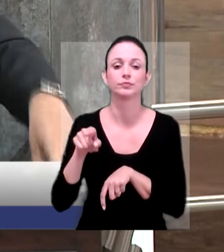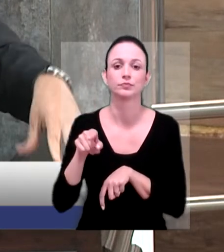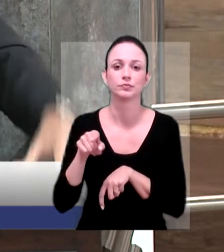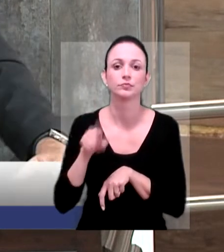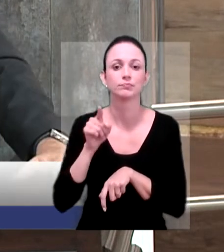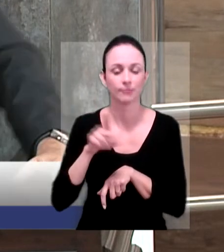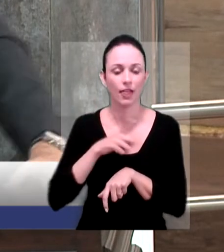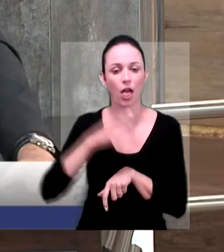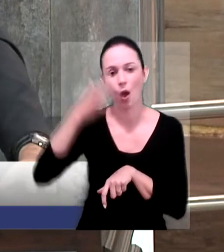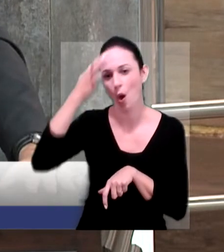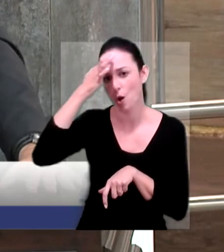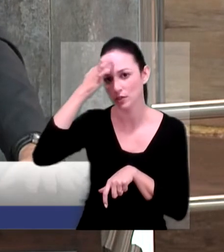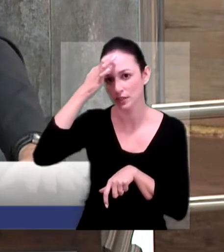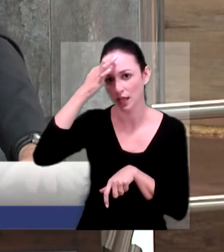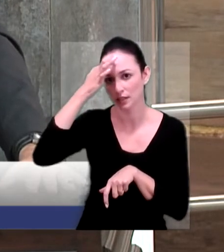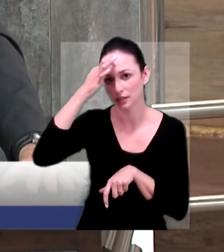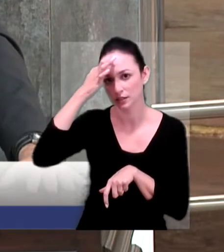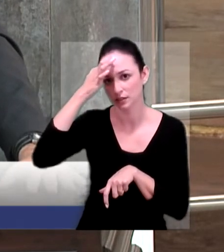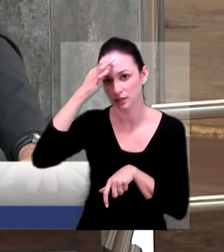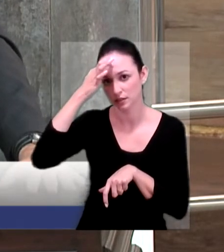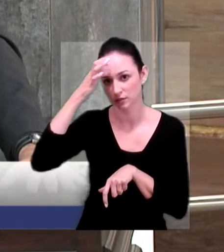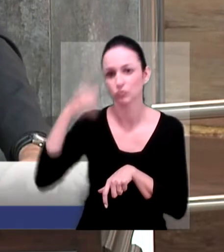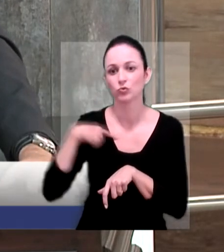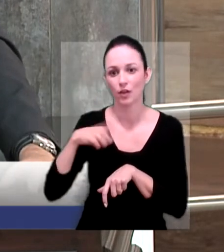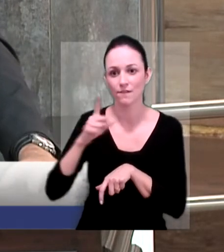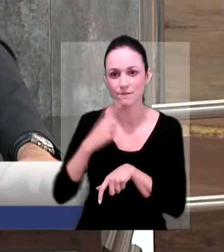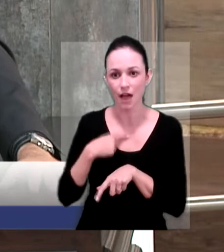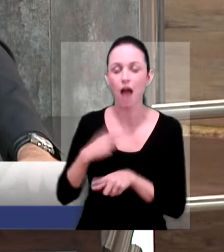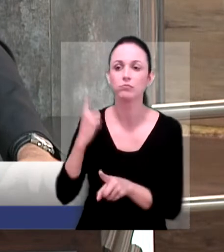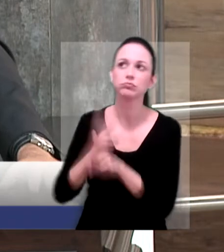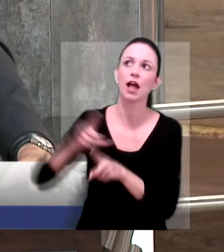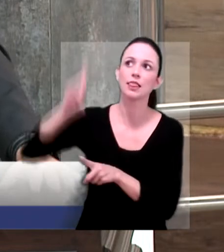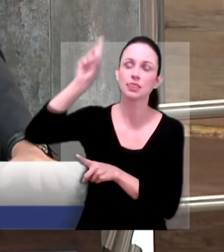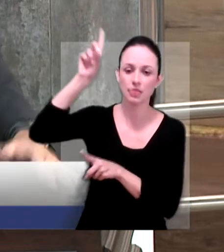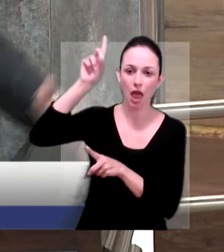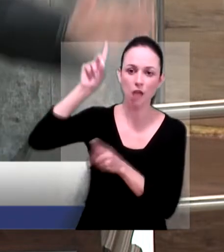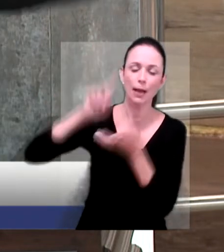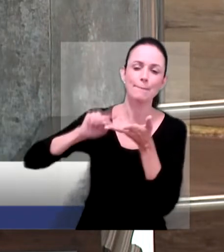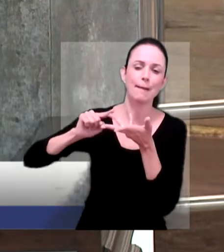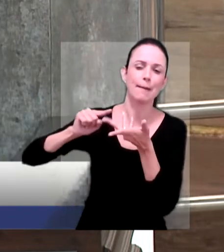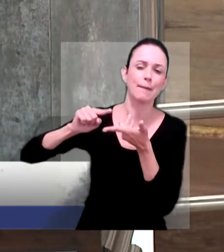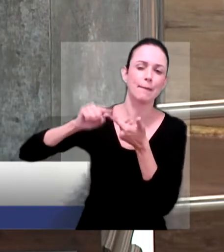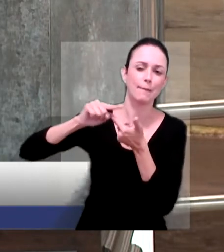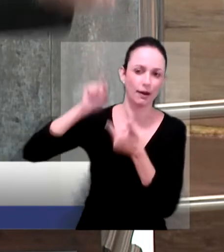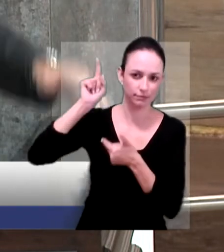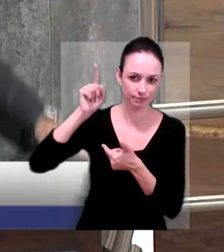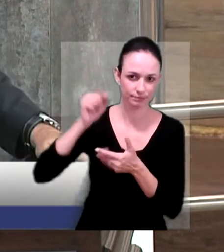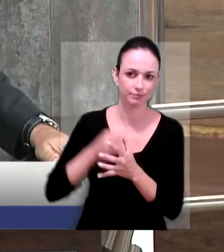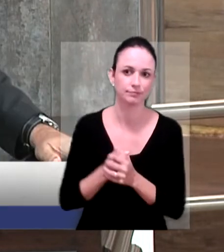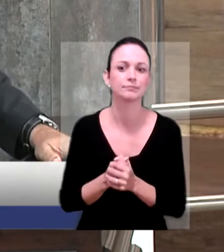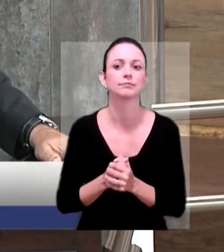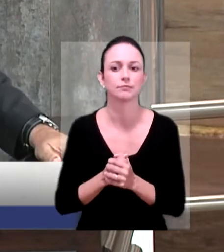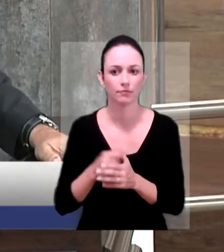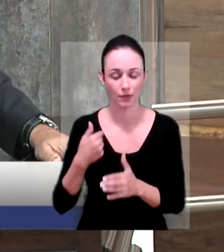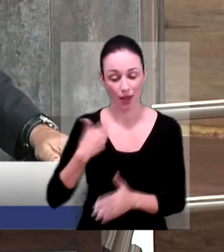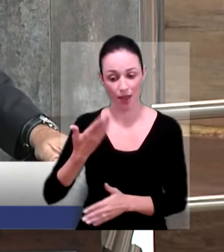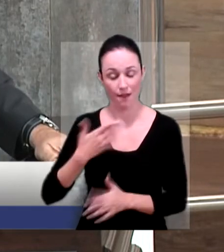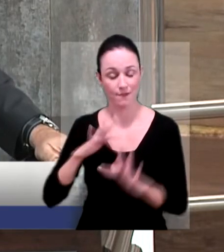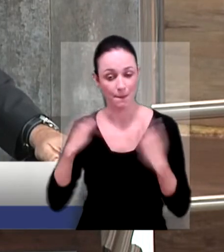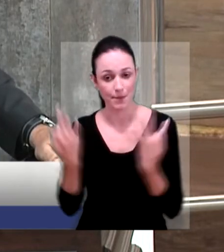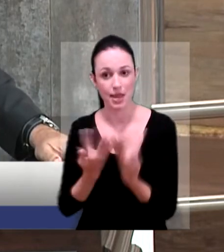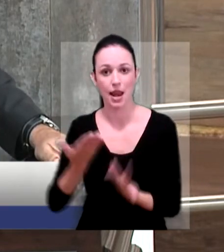nós prestaremos contas um dia com Deus. Eu agradeço a todos vocês, a minha família, aos meus amigos que